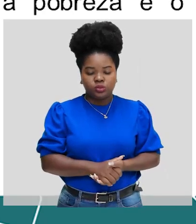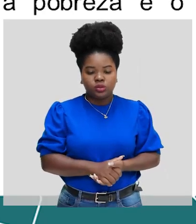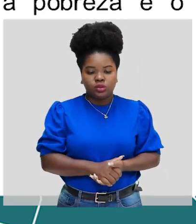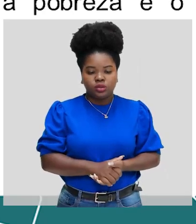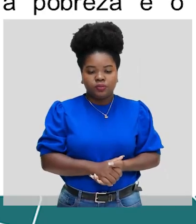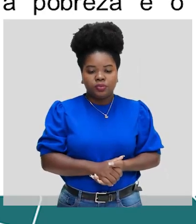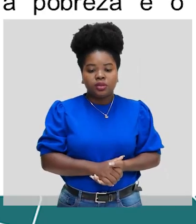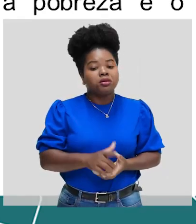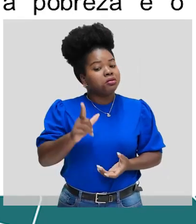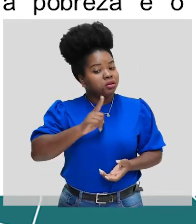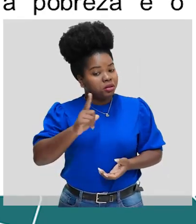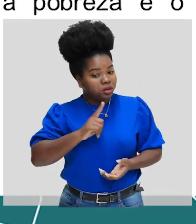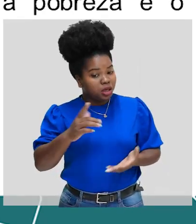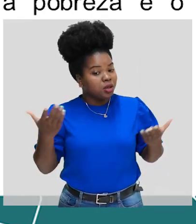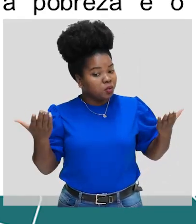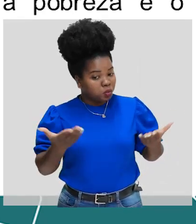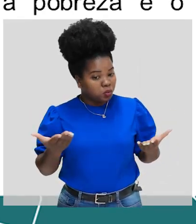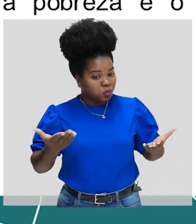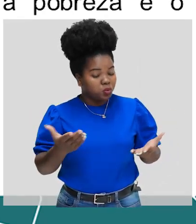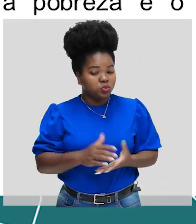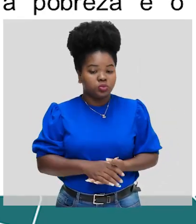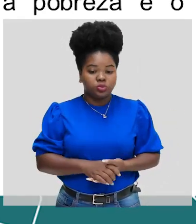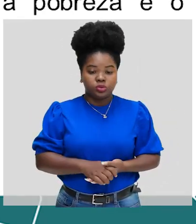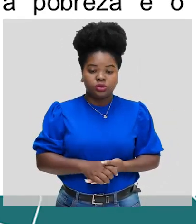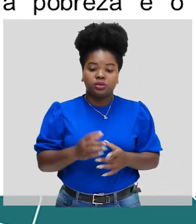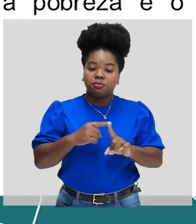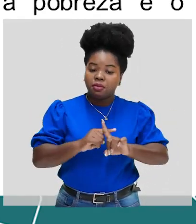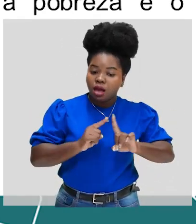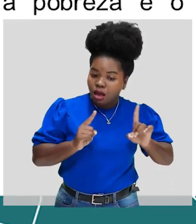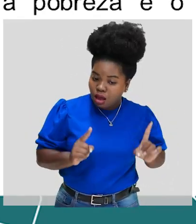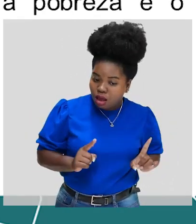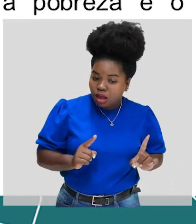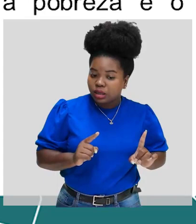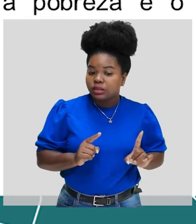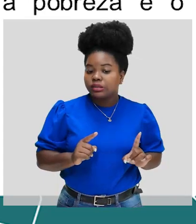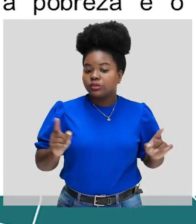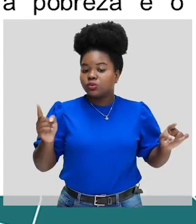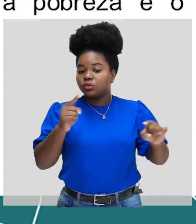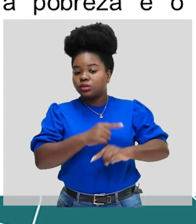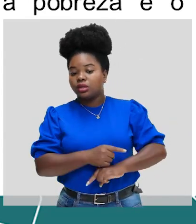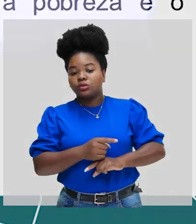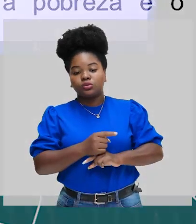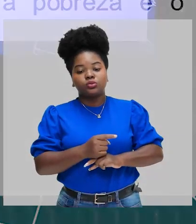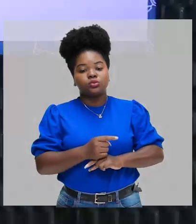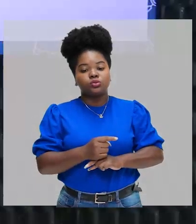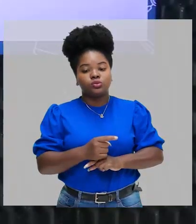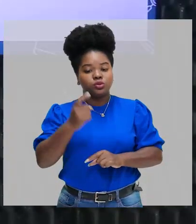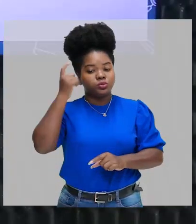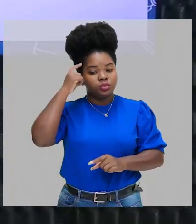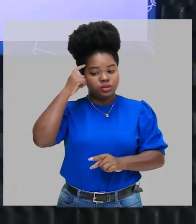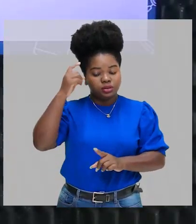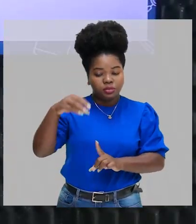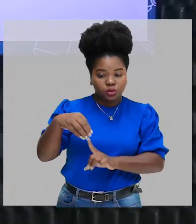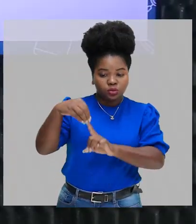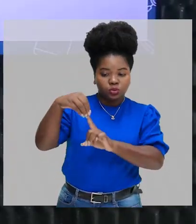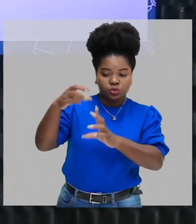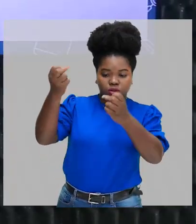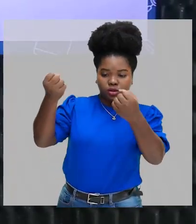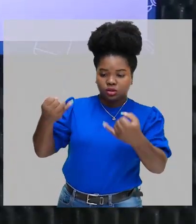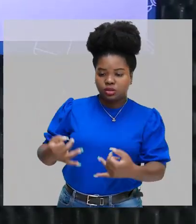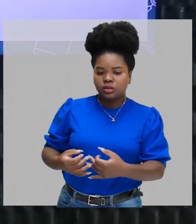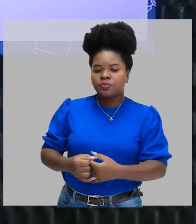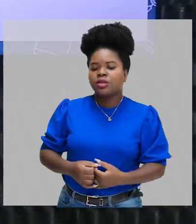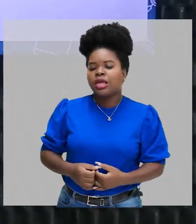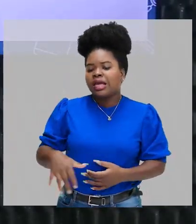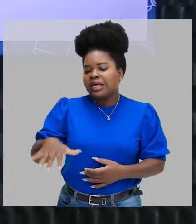hoje? Sim, existe. Só que, ao contrário do que dizia o pensamento único, esse mercado ele não